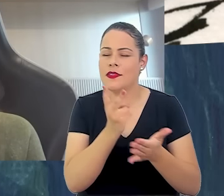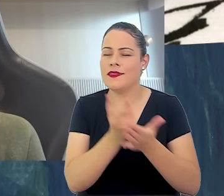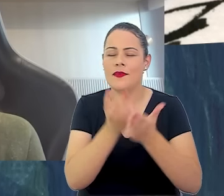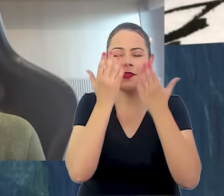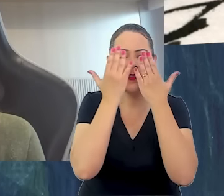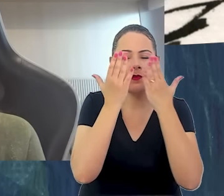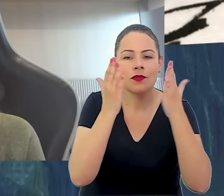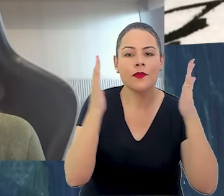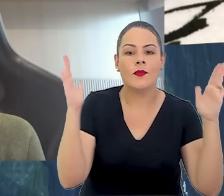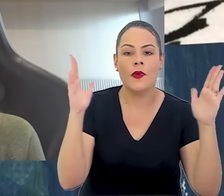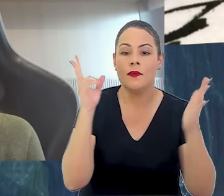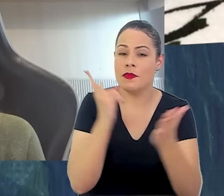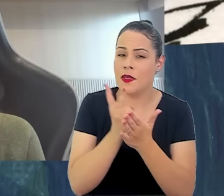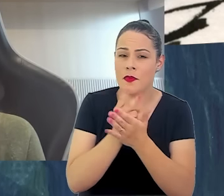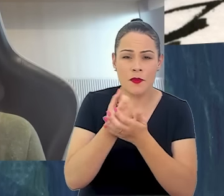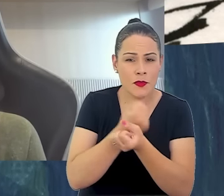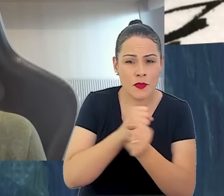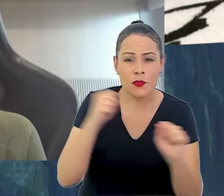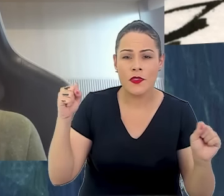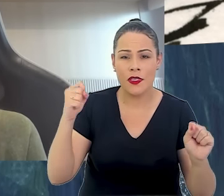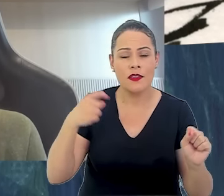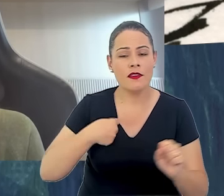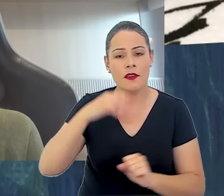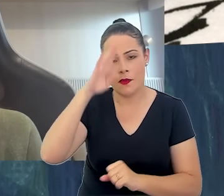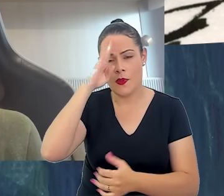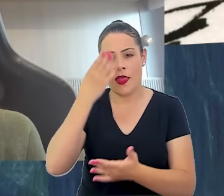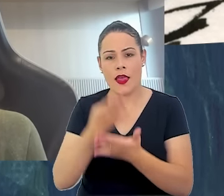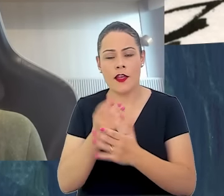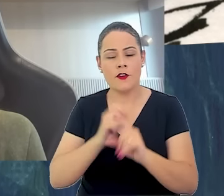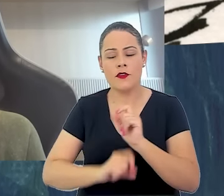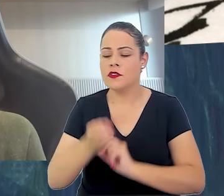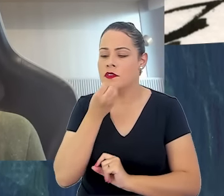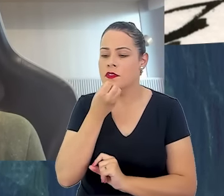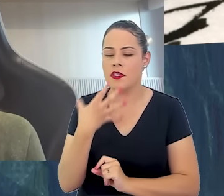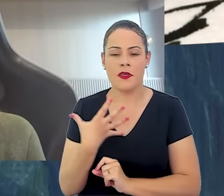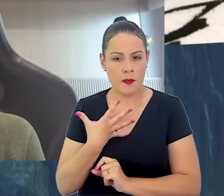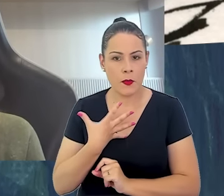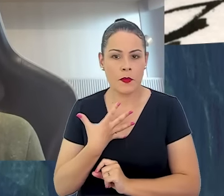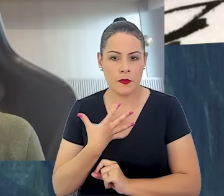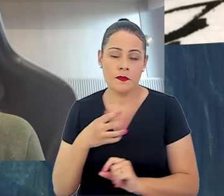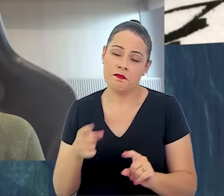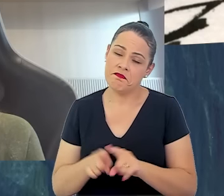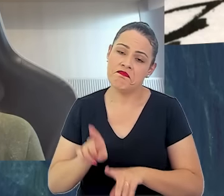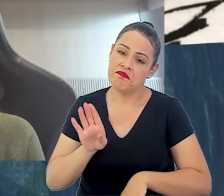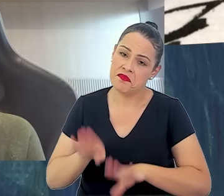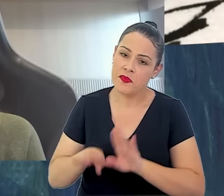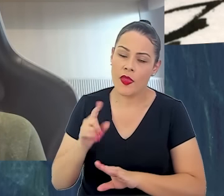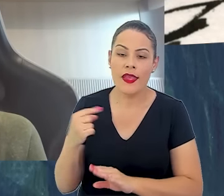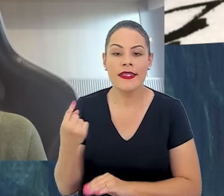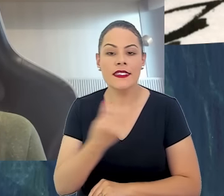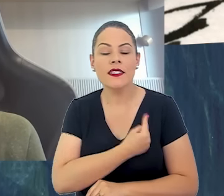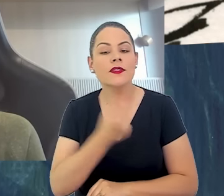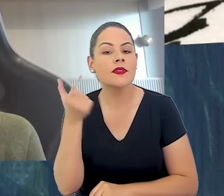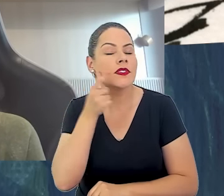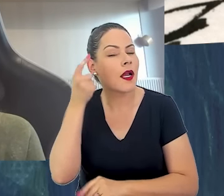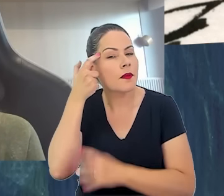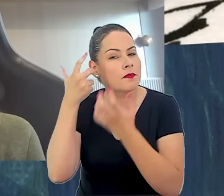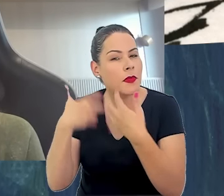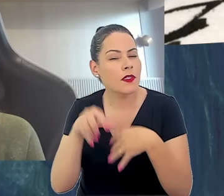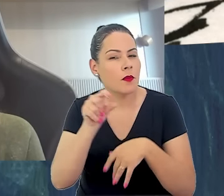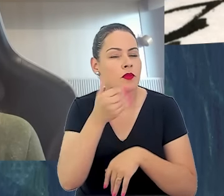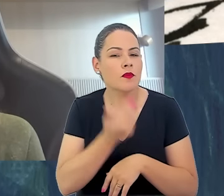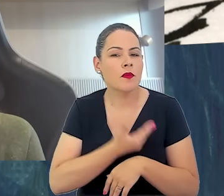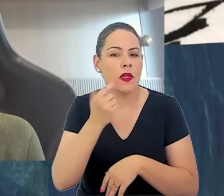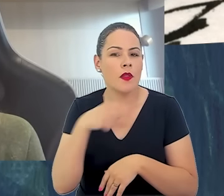tão amplos, são tão gigantes, que eu acho que vale a pena, talvez, nós pensarmos